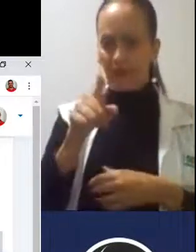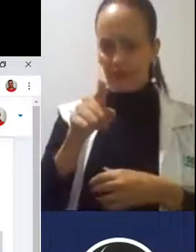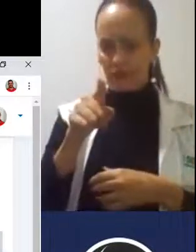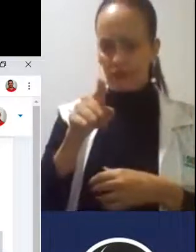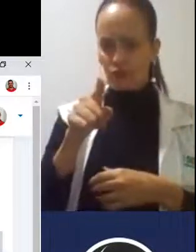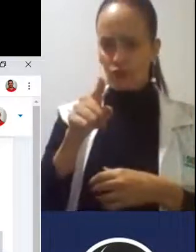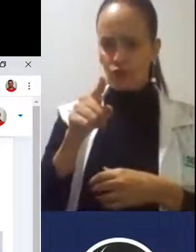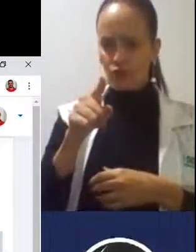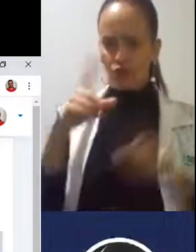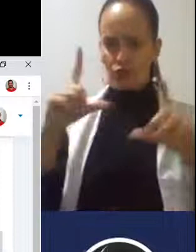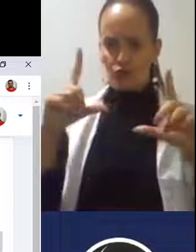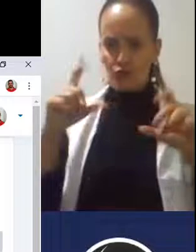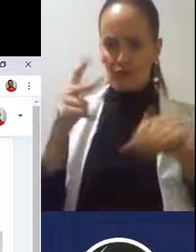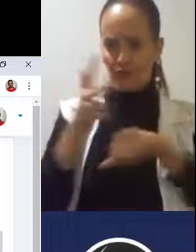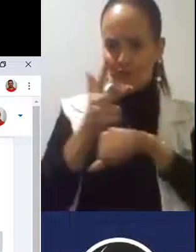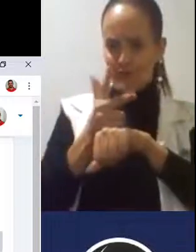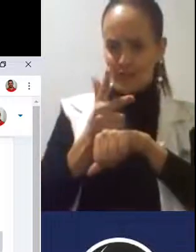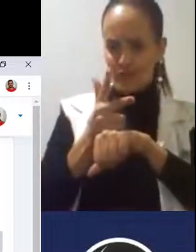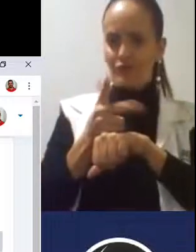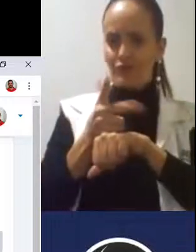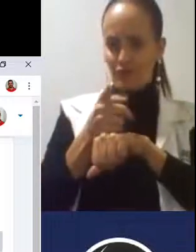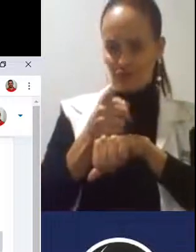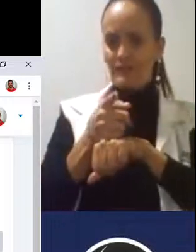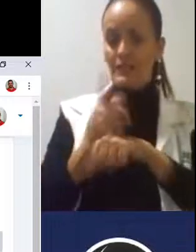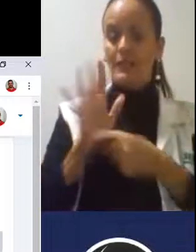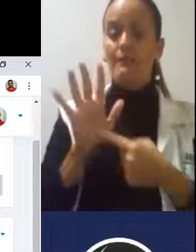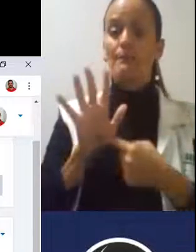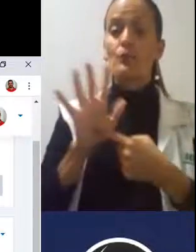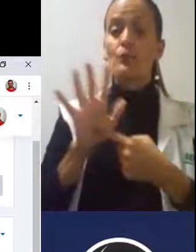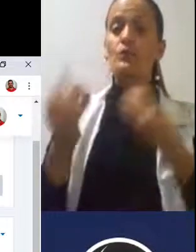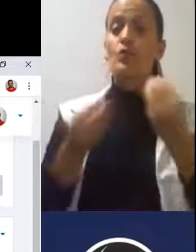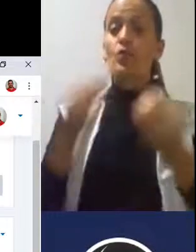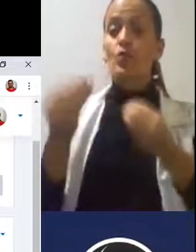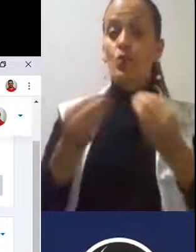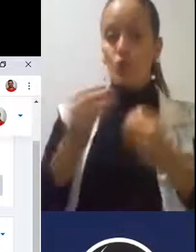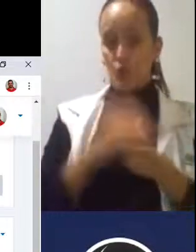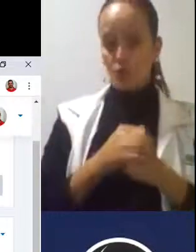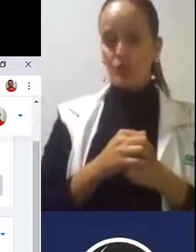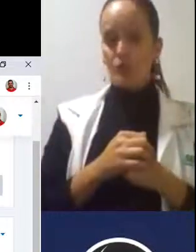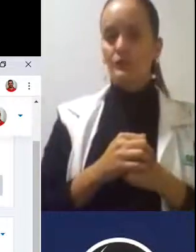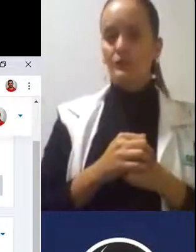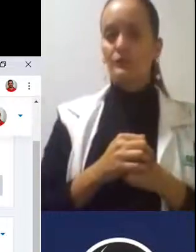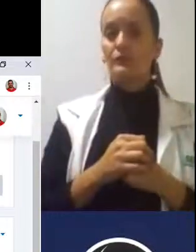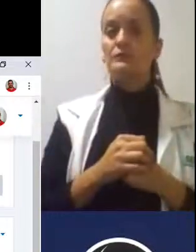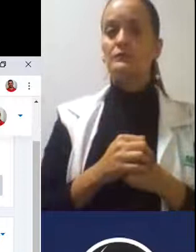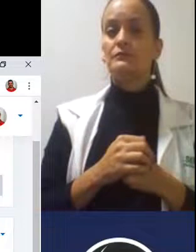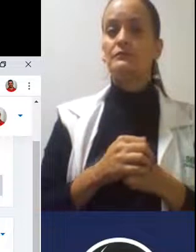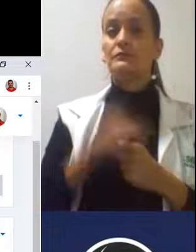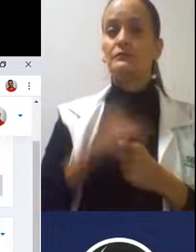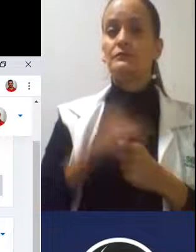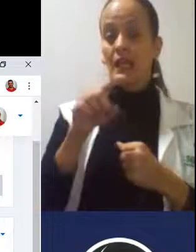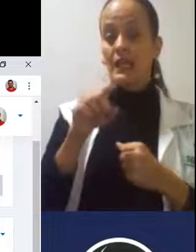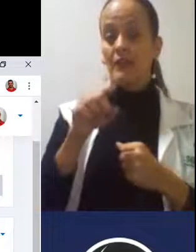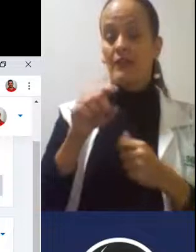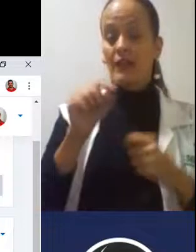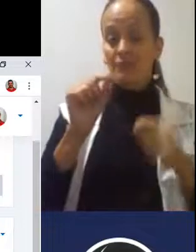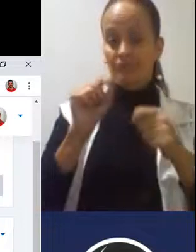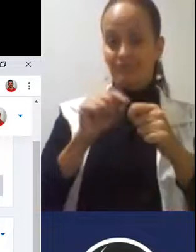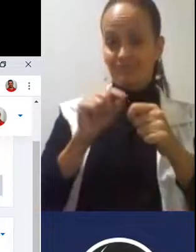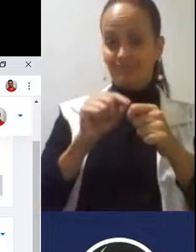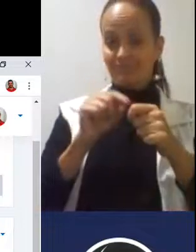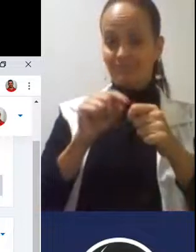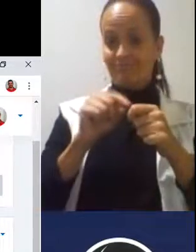de medição de resistência elétrica, né? Então aqui a gente tem um multímetro, né, que vai selecionar aqui a escala